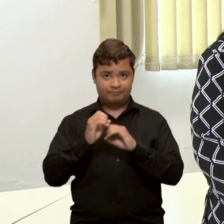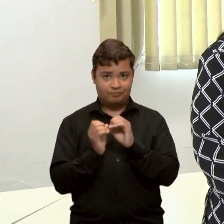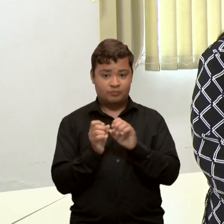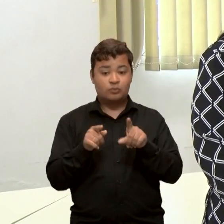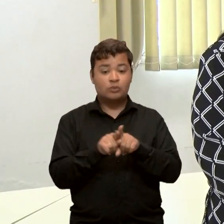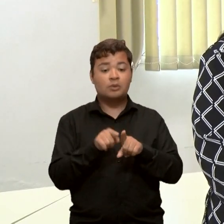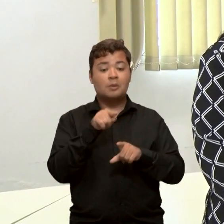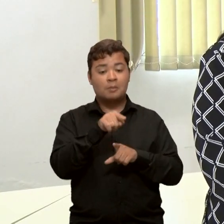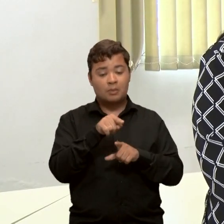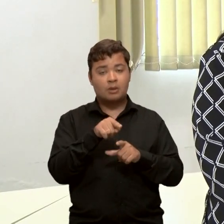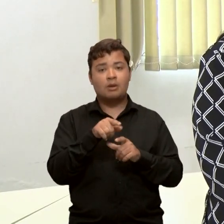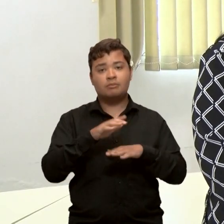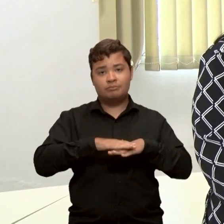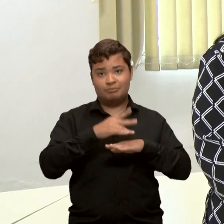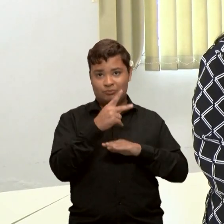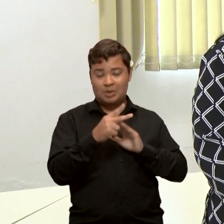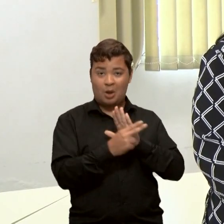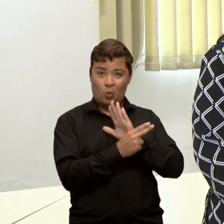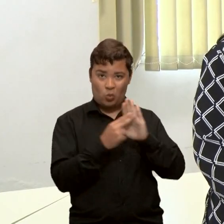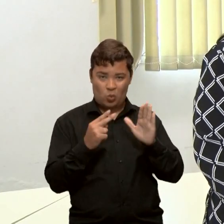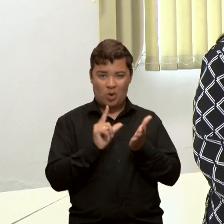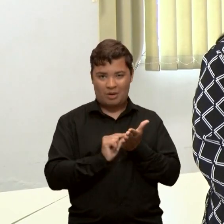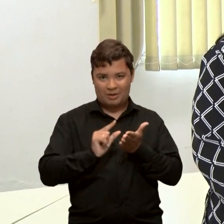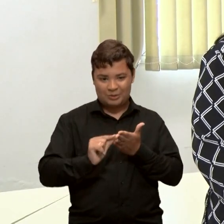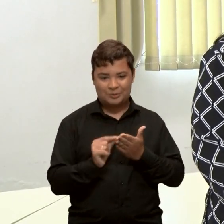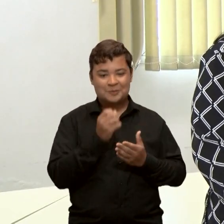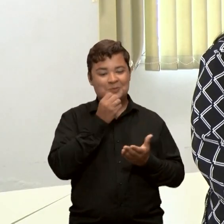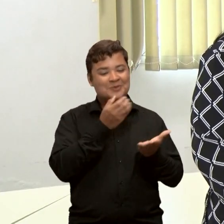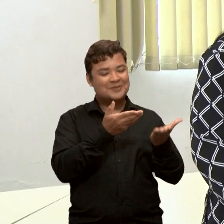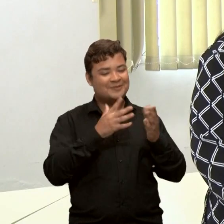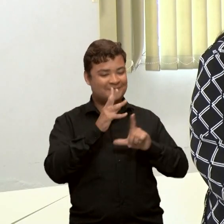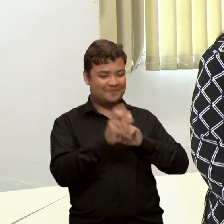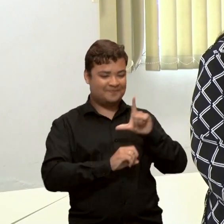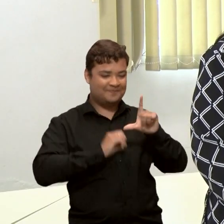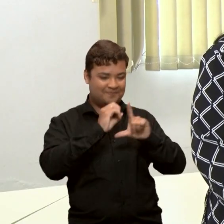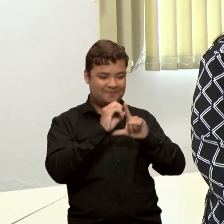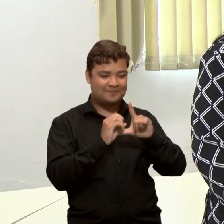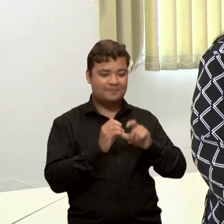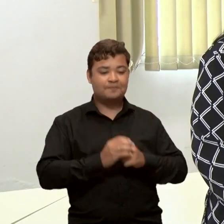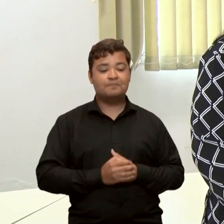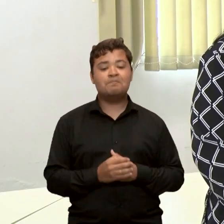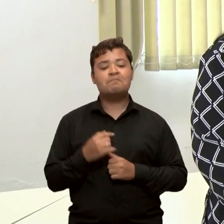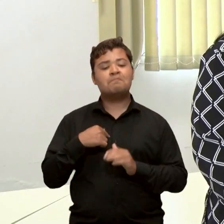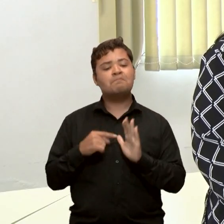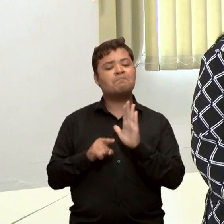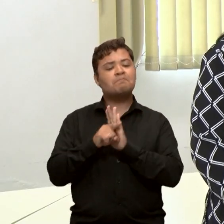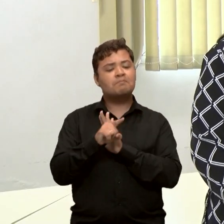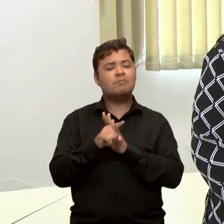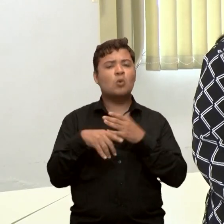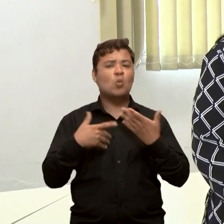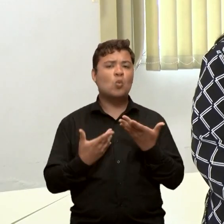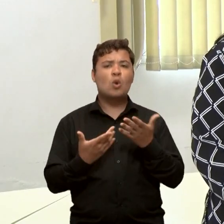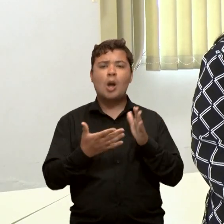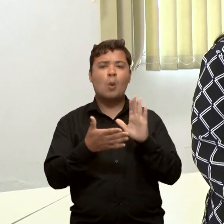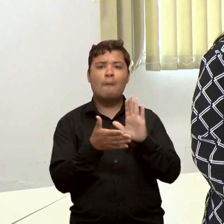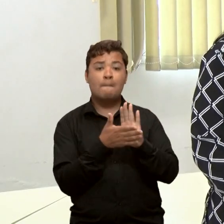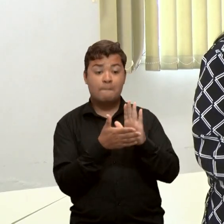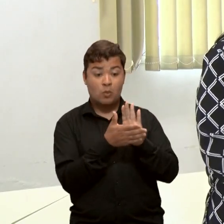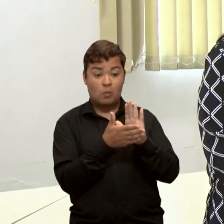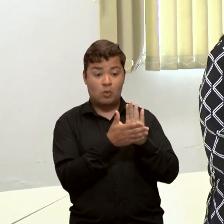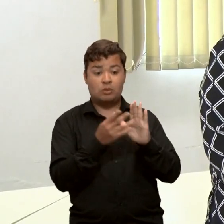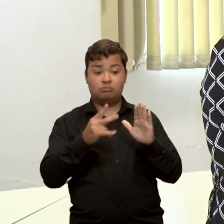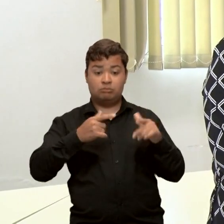do artigo. Larissa, seja muito bem-vinda ao Mundo UFG e de início eu te pergunto qual que é a proposta do